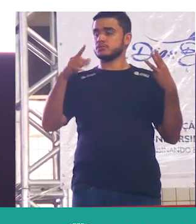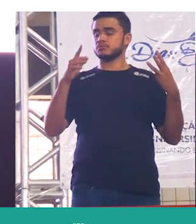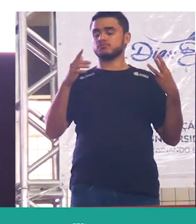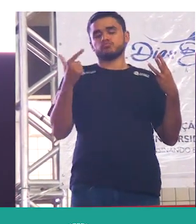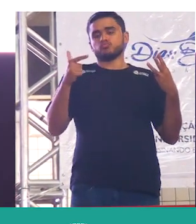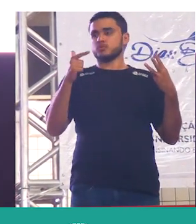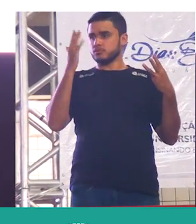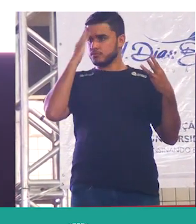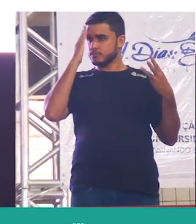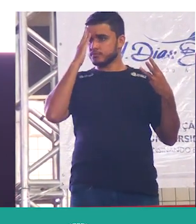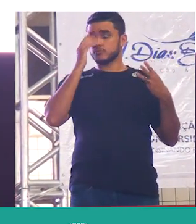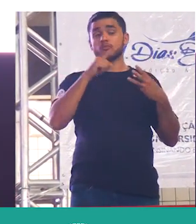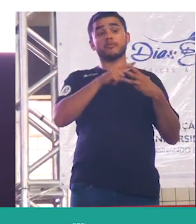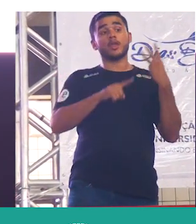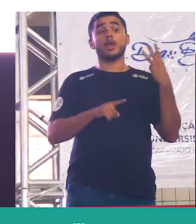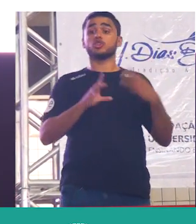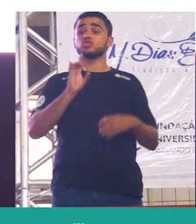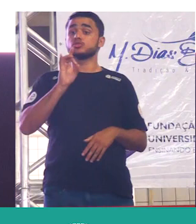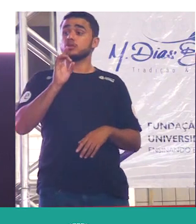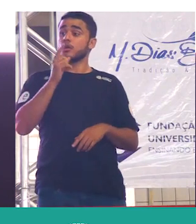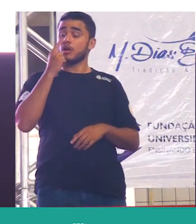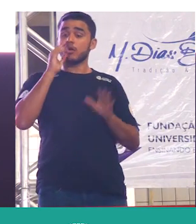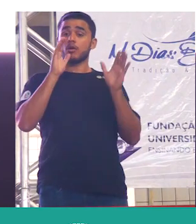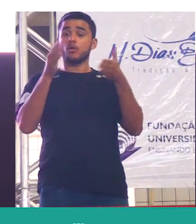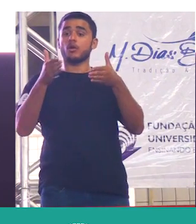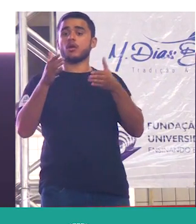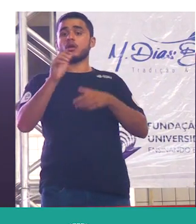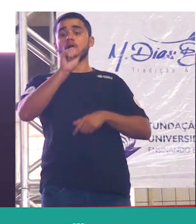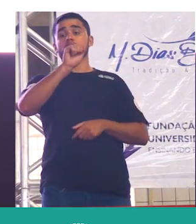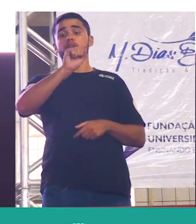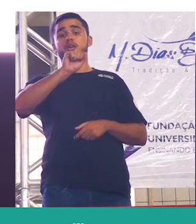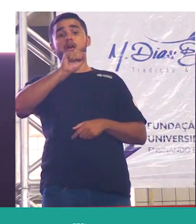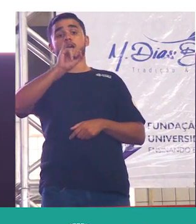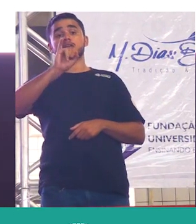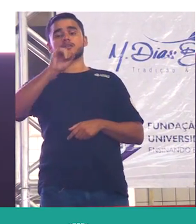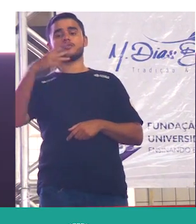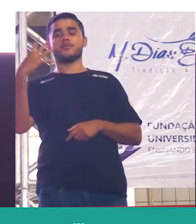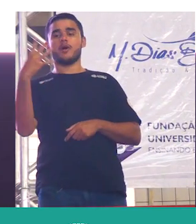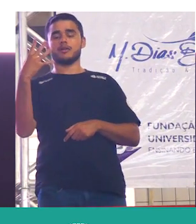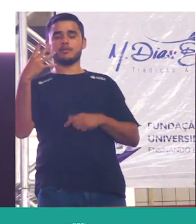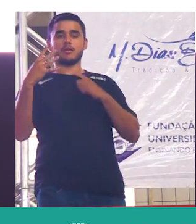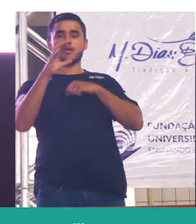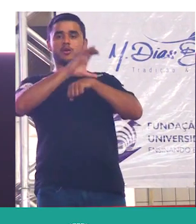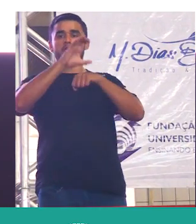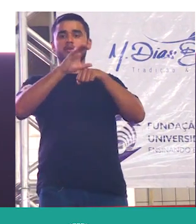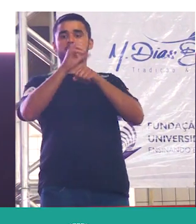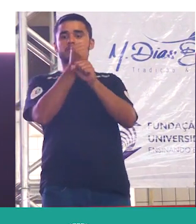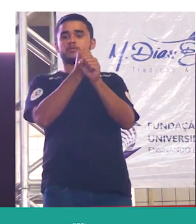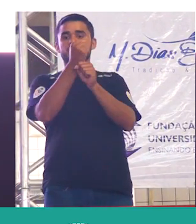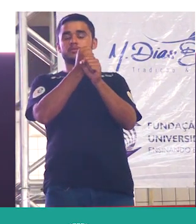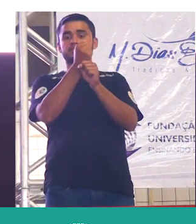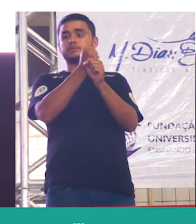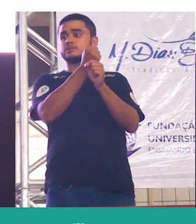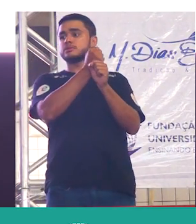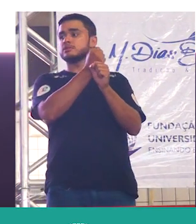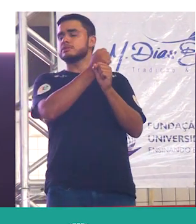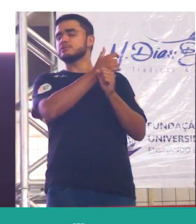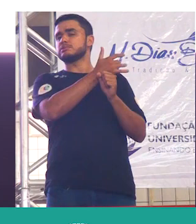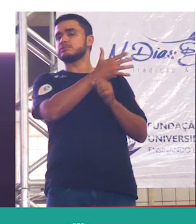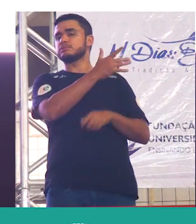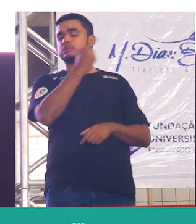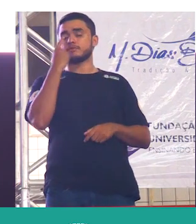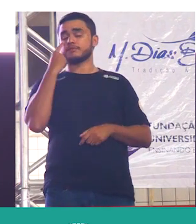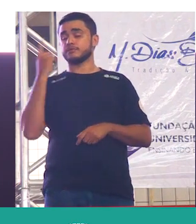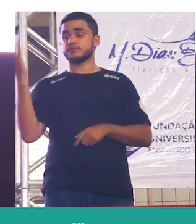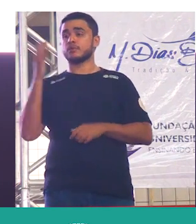que o Brasil deveria ter uma nova Constituição, que no caso é a nossa 6ª Constituição.